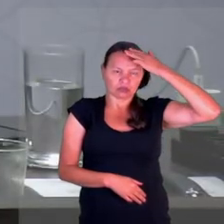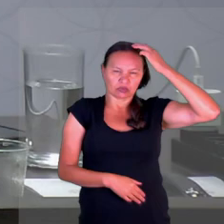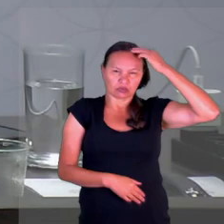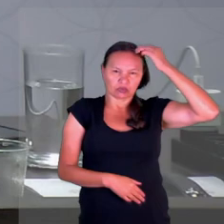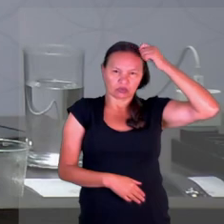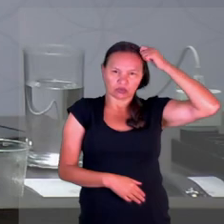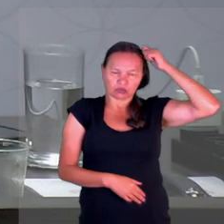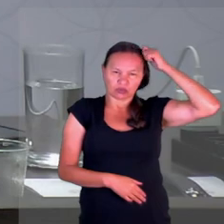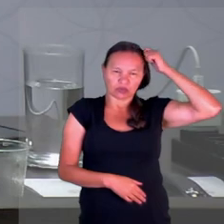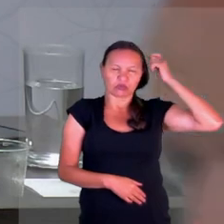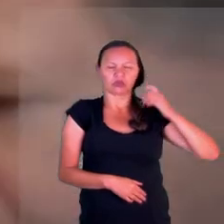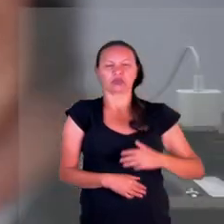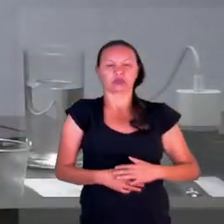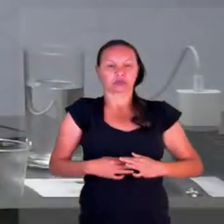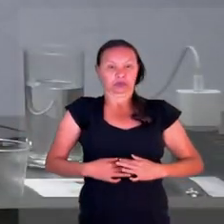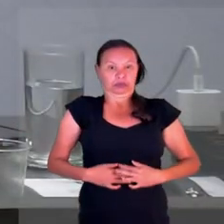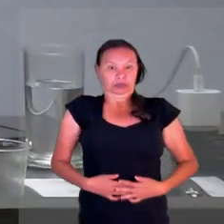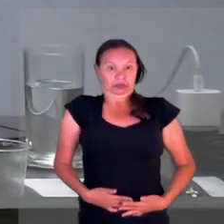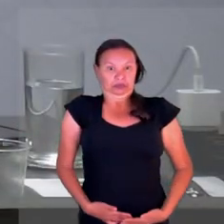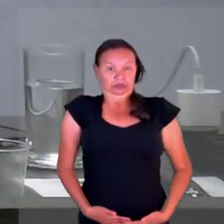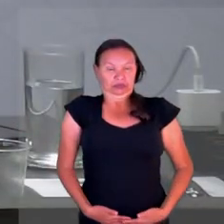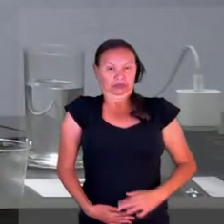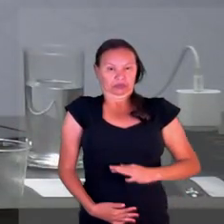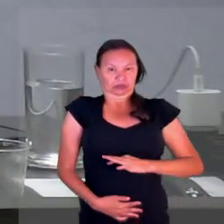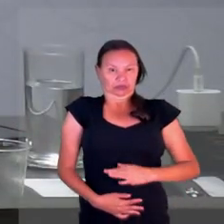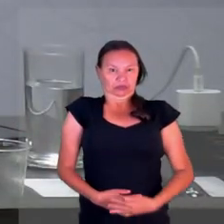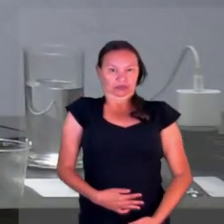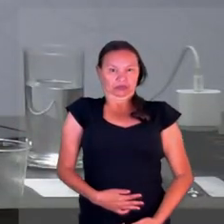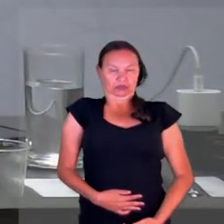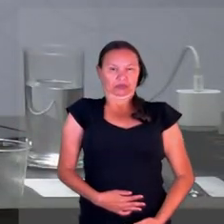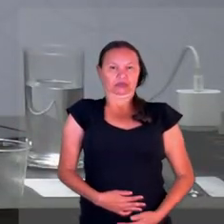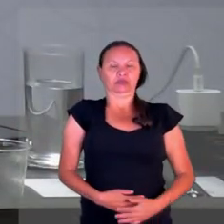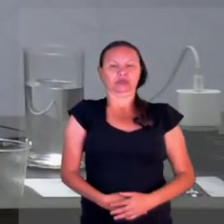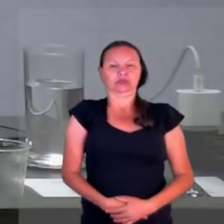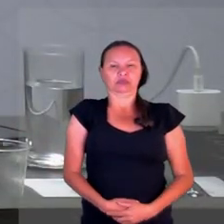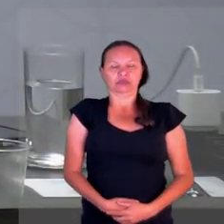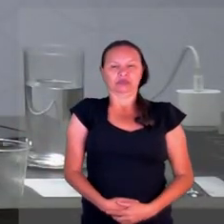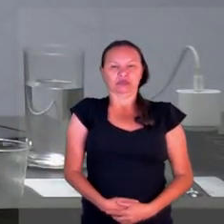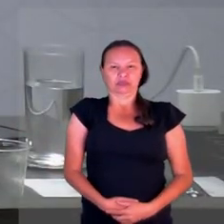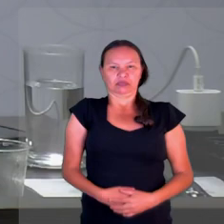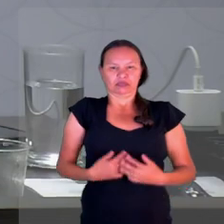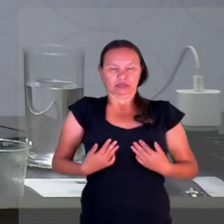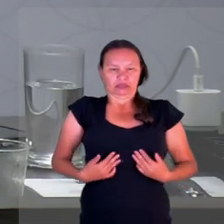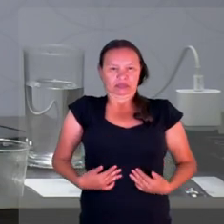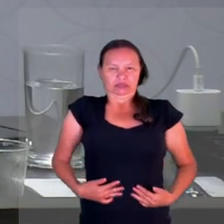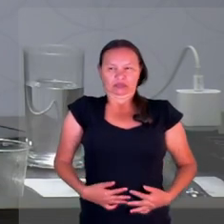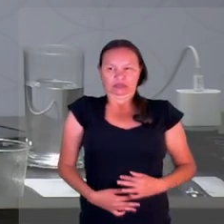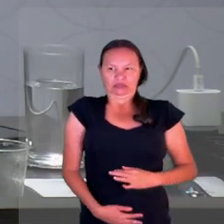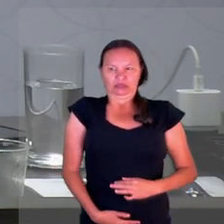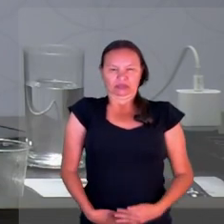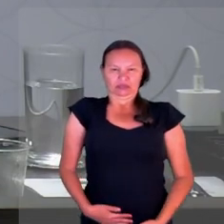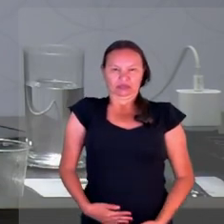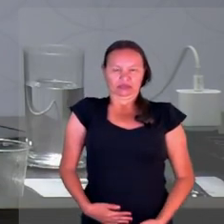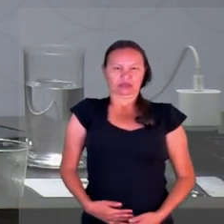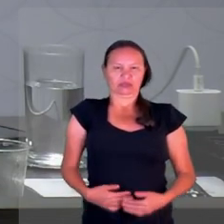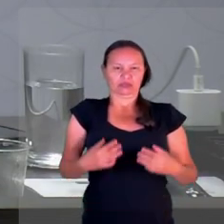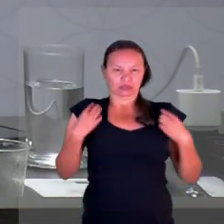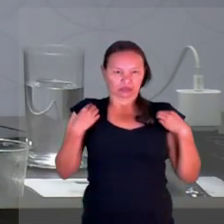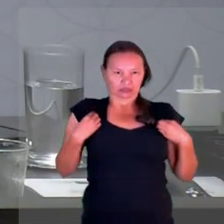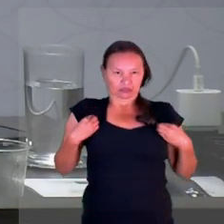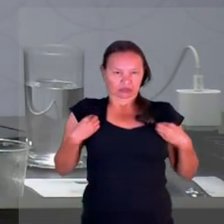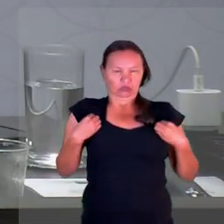perdi um pouco da barriga e levava a pessoa imagina que era uma pessoa feia não sou viu então tô de terno